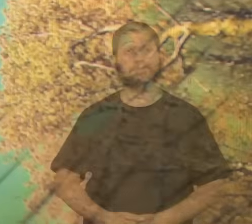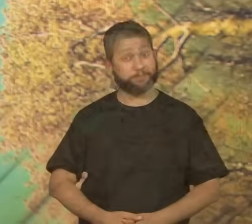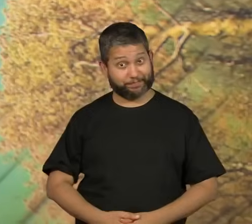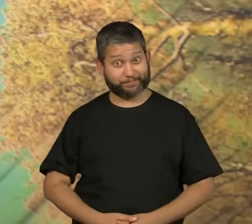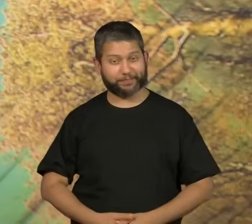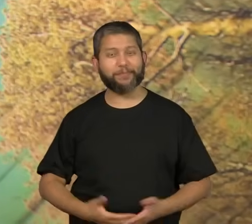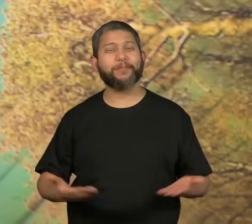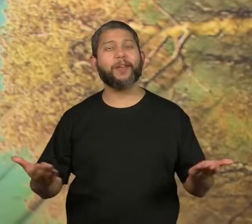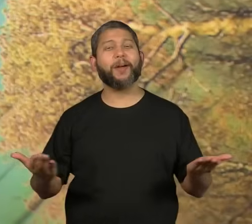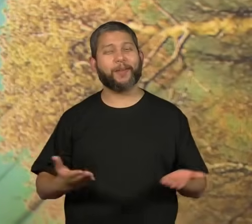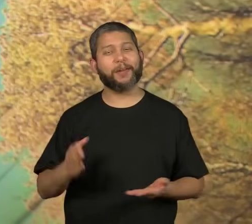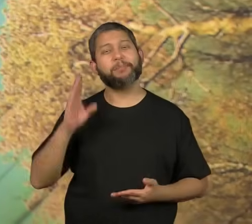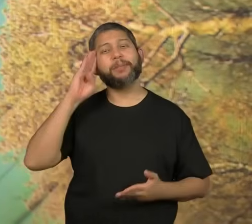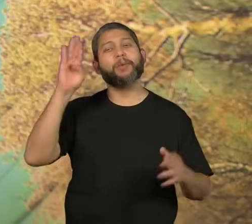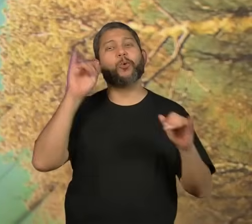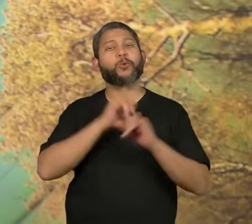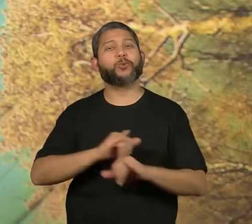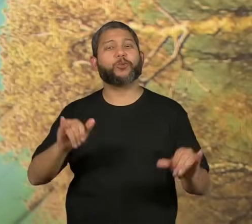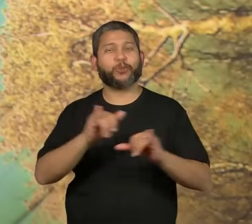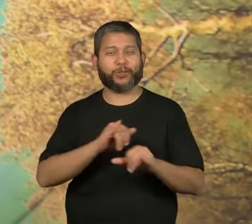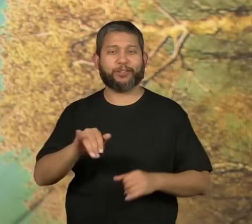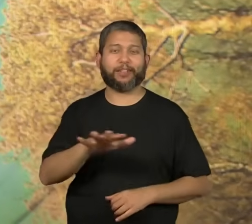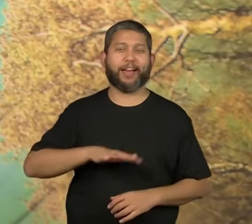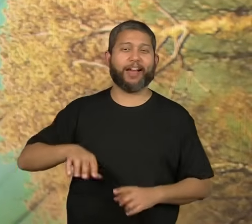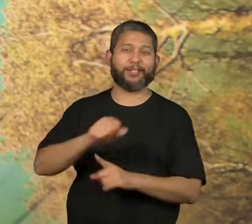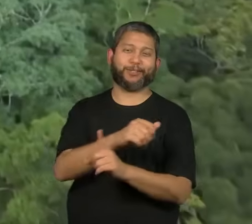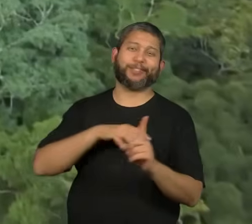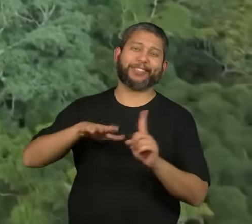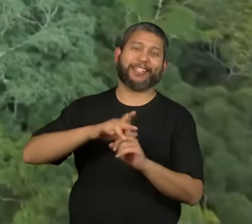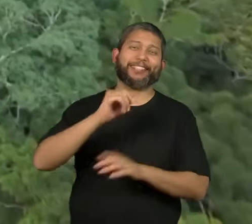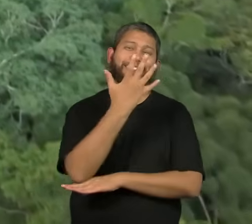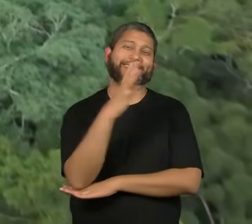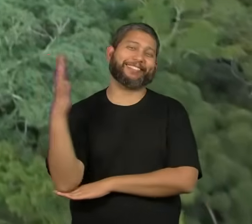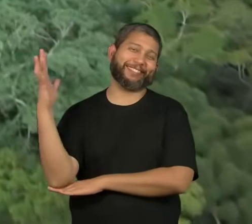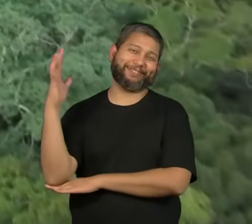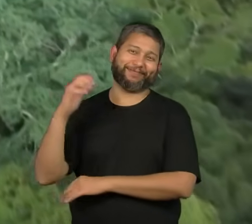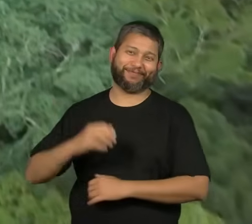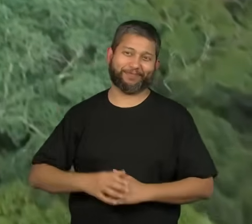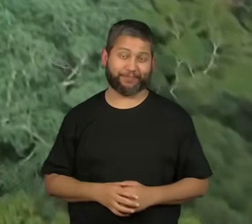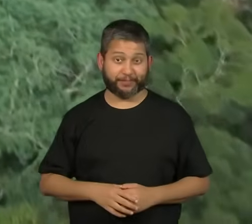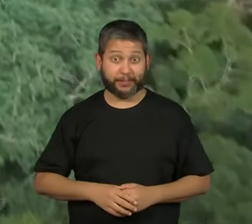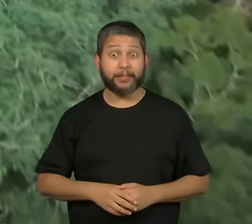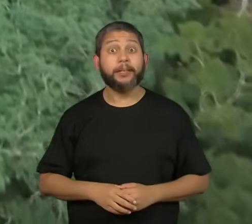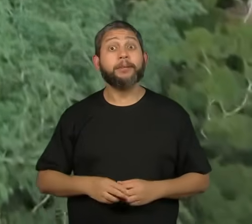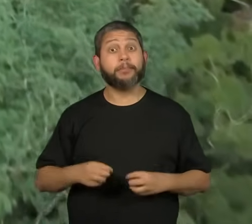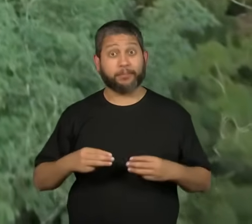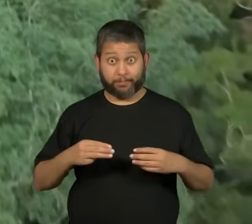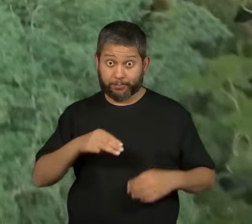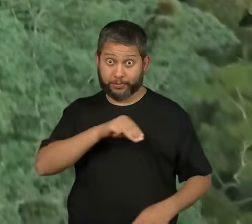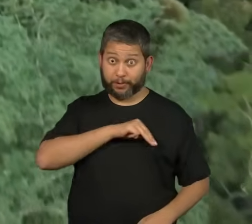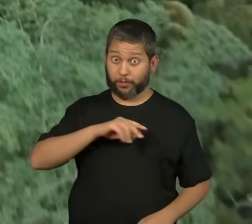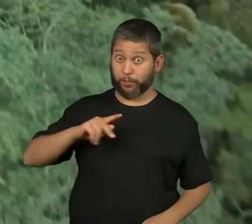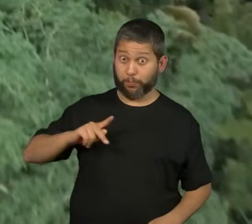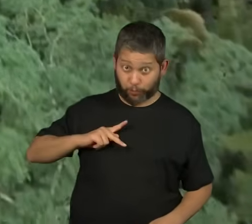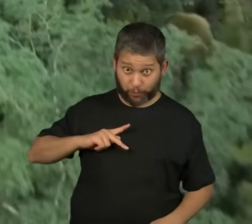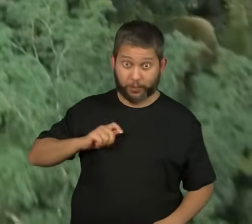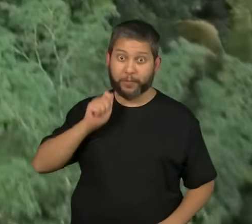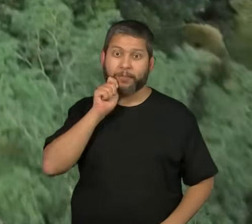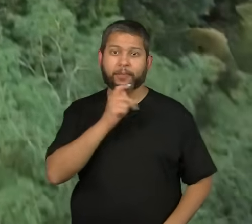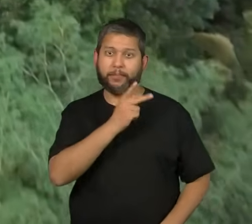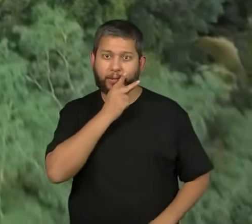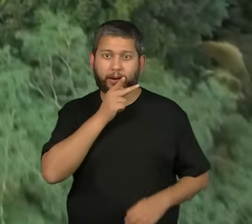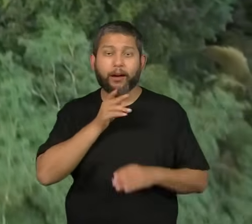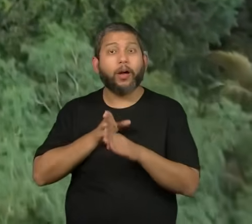Agora, as principais notícias da área socioambiental. O Ministério Público Federal no Amapá recomendou